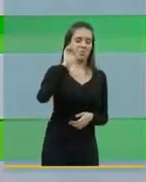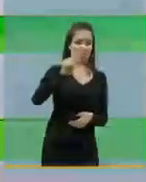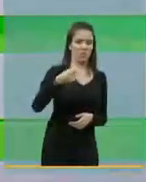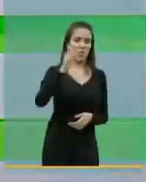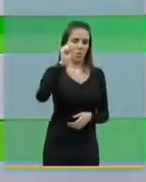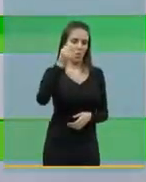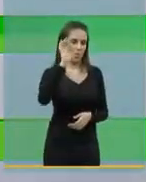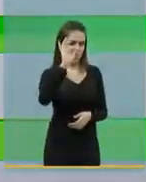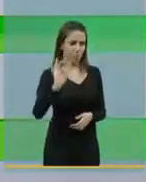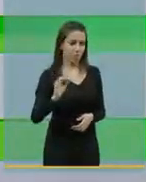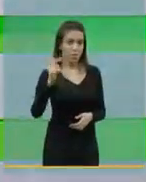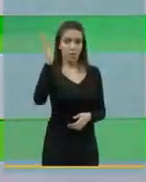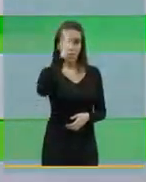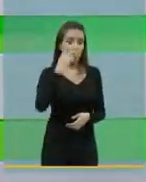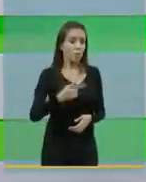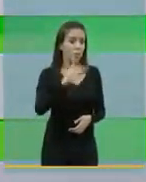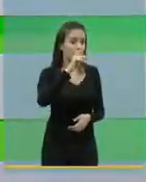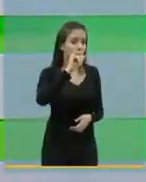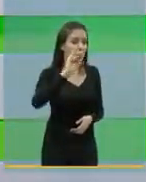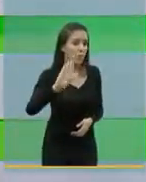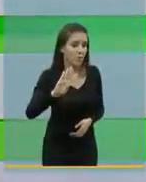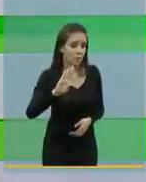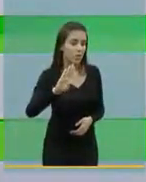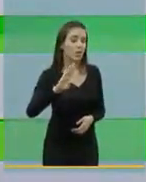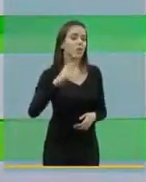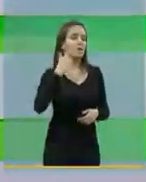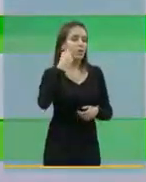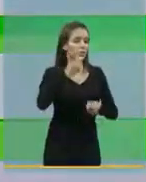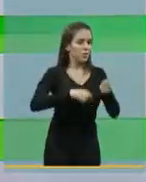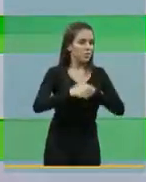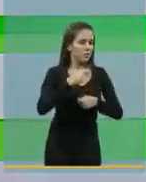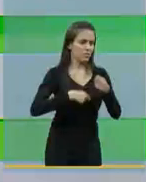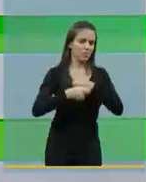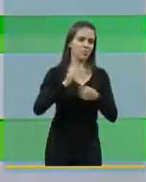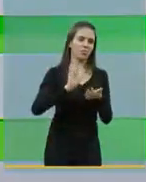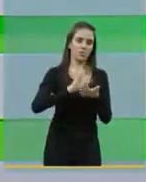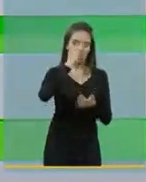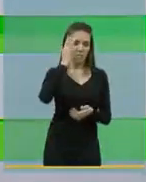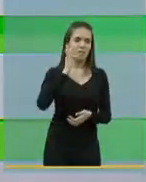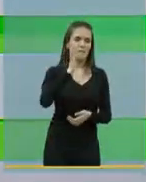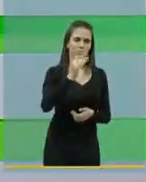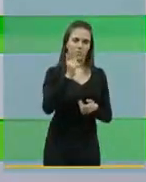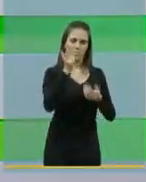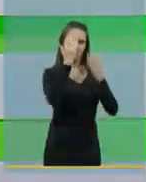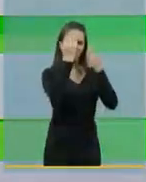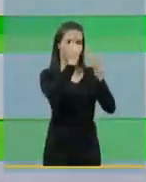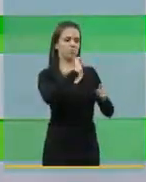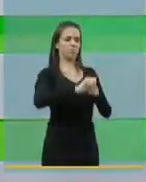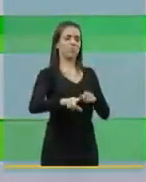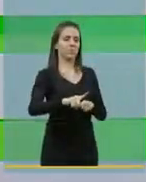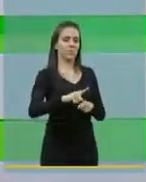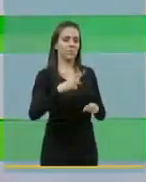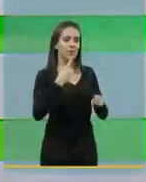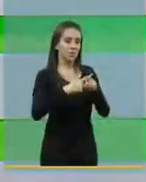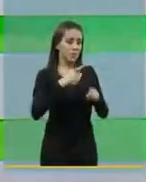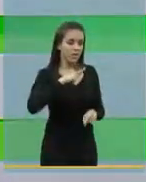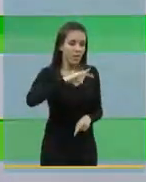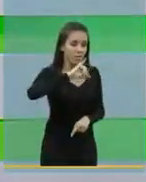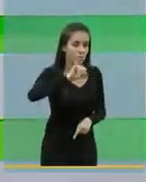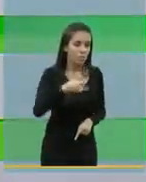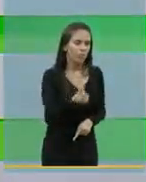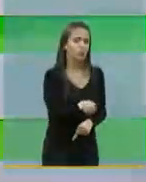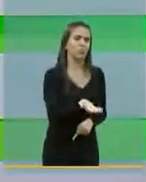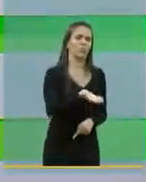produto interno bruto do país de operações compromissadas sob suspeição com altas taxas de